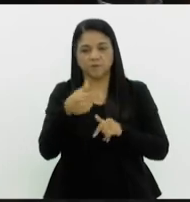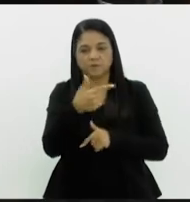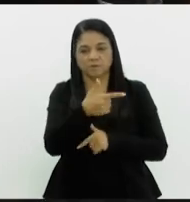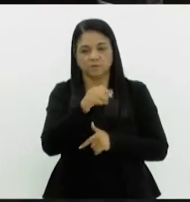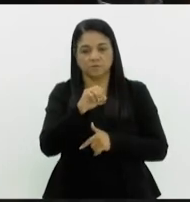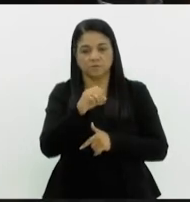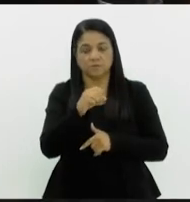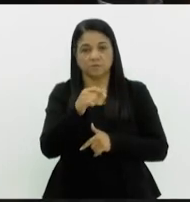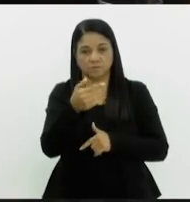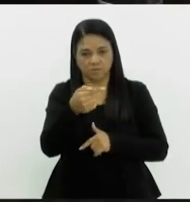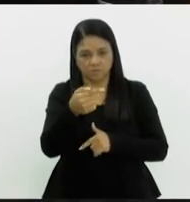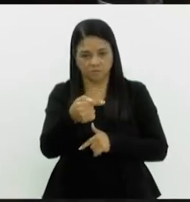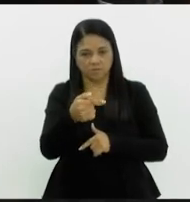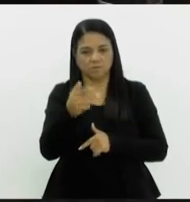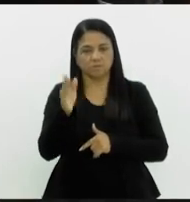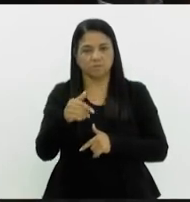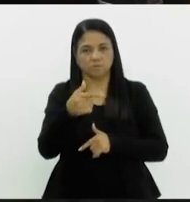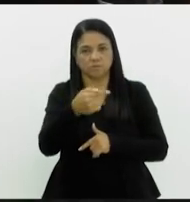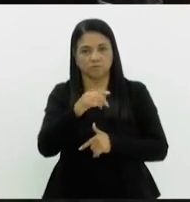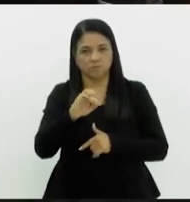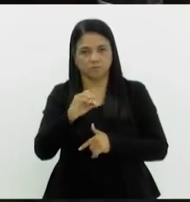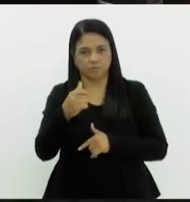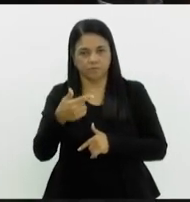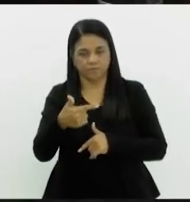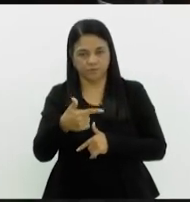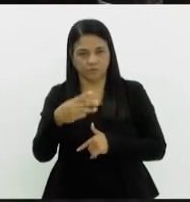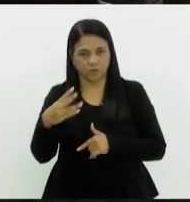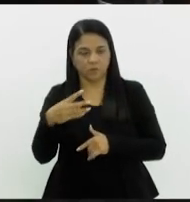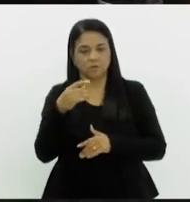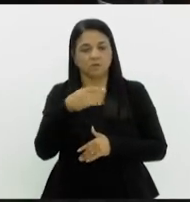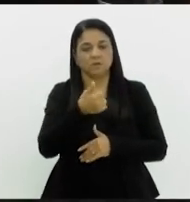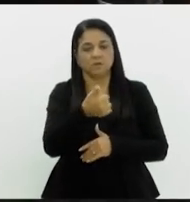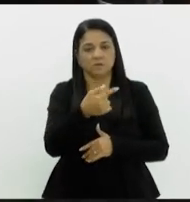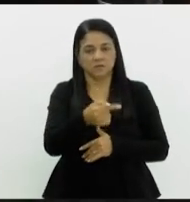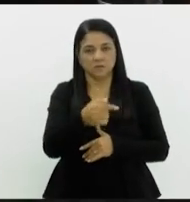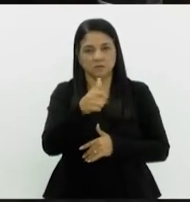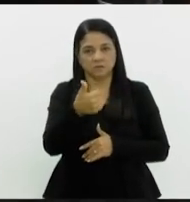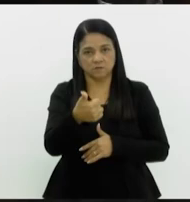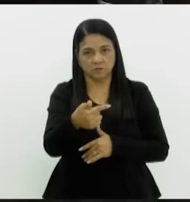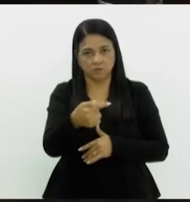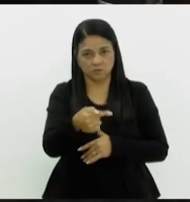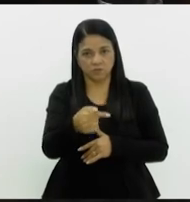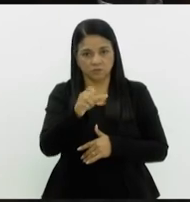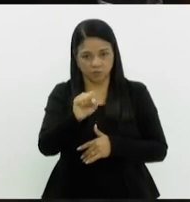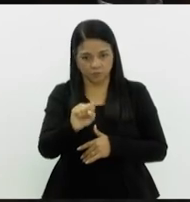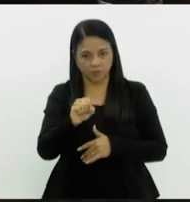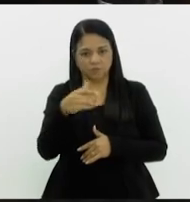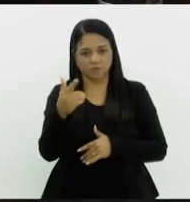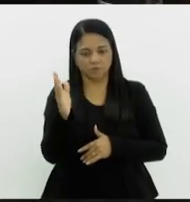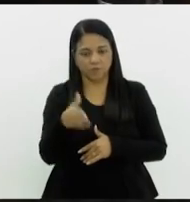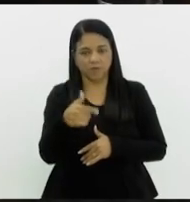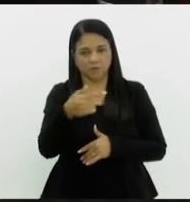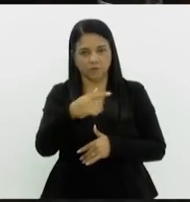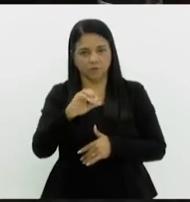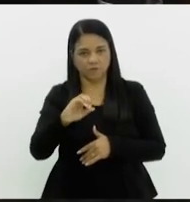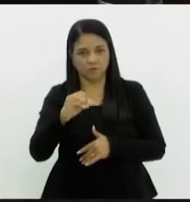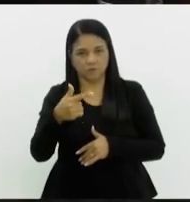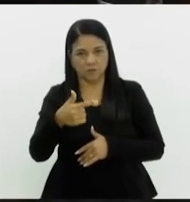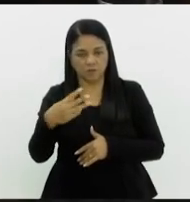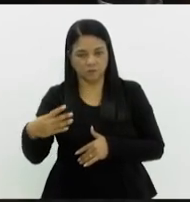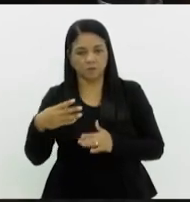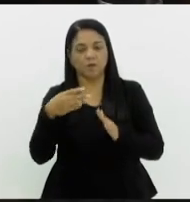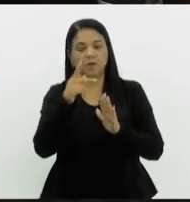717-24. Projeto de resolução 718-24, projeto de resolução 719-24, projeto de